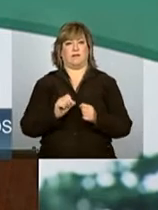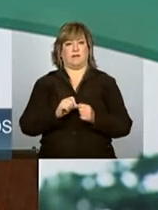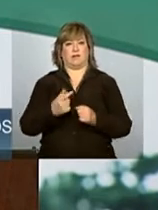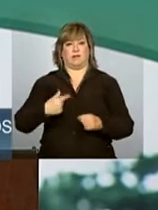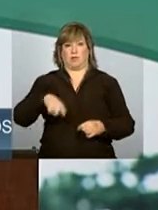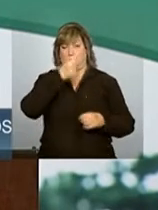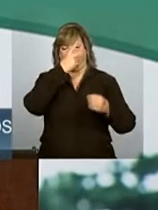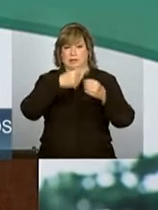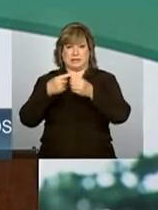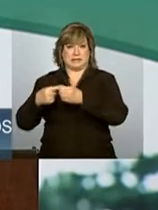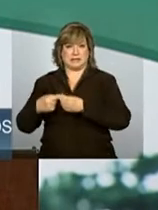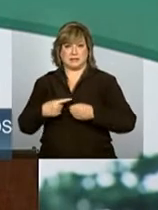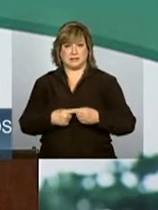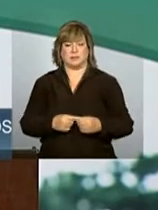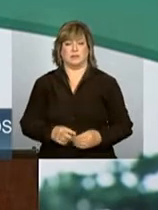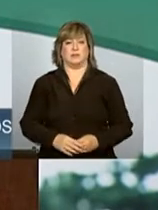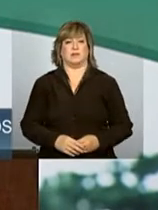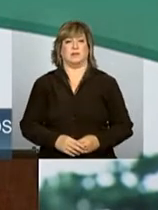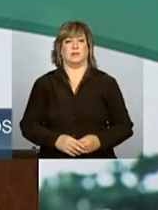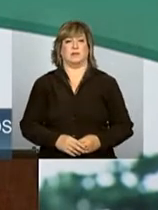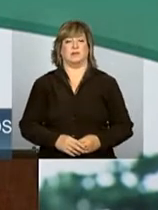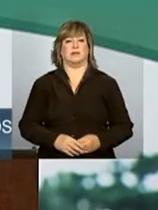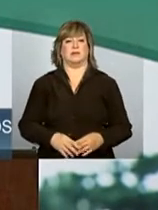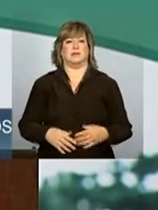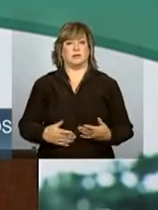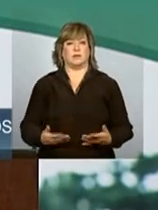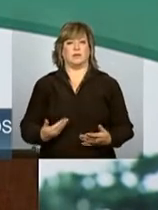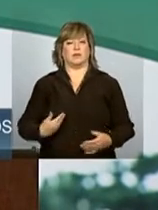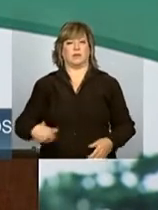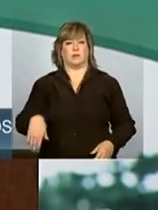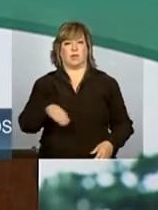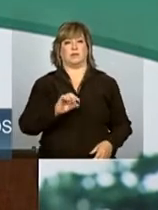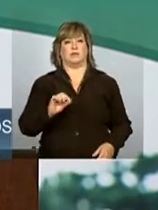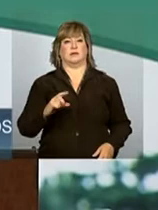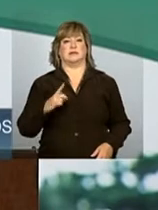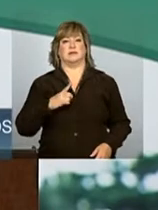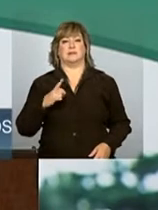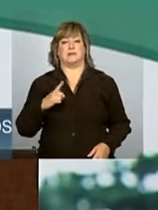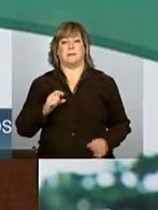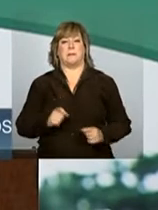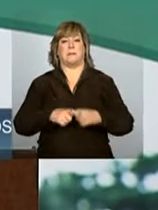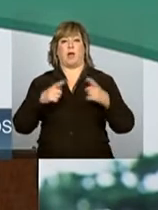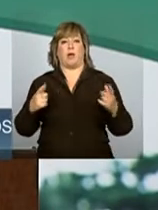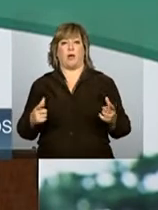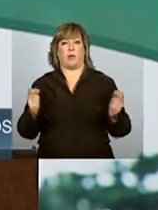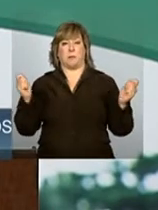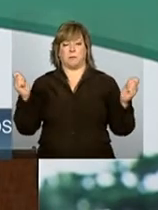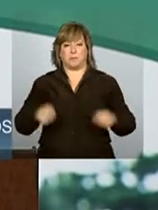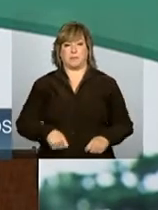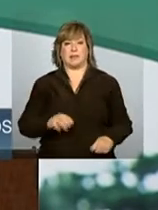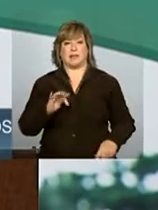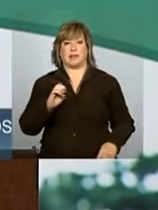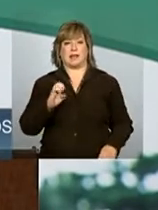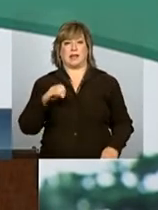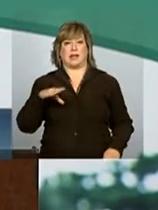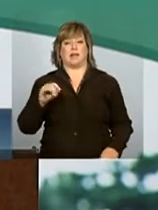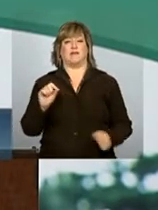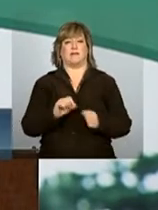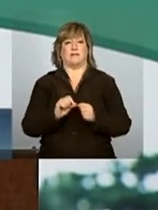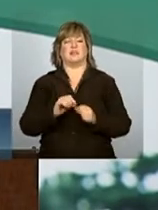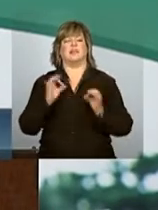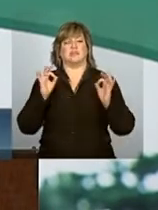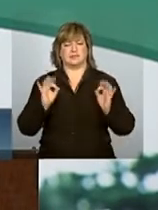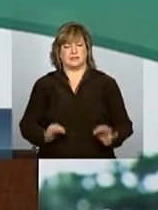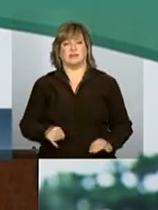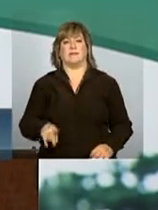nossos municípios. Enfim, a gente tendo maiores capacidades técnicas e elaborarmos, eu tenho a certeza que